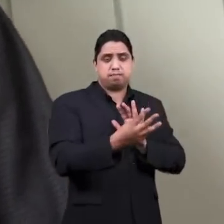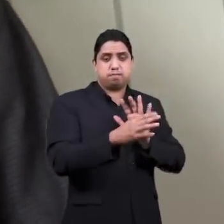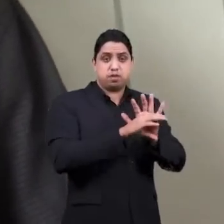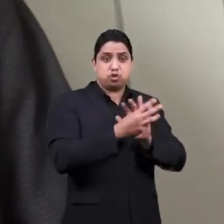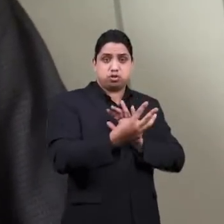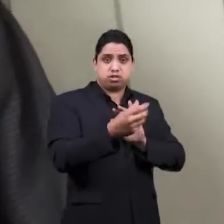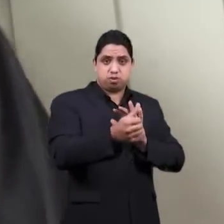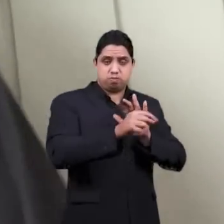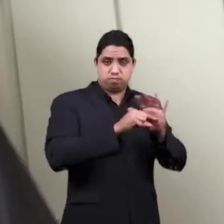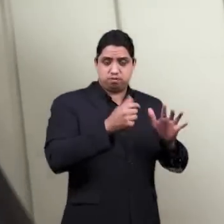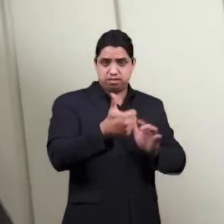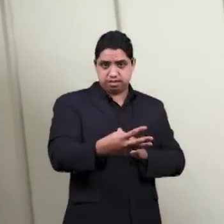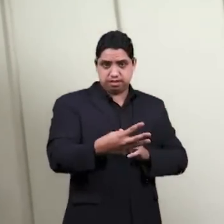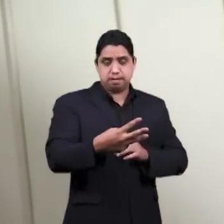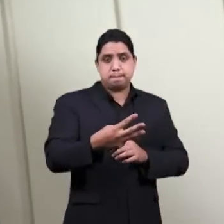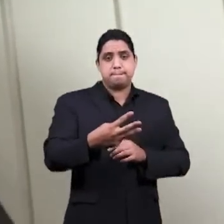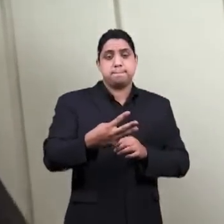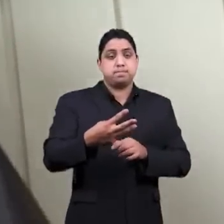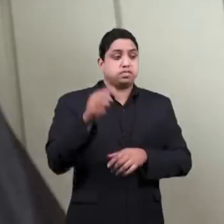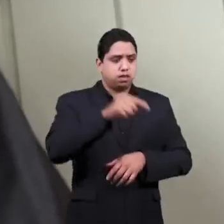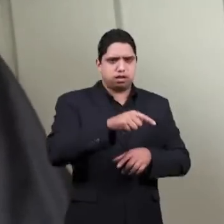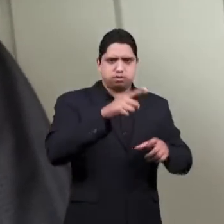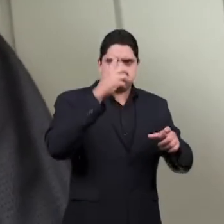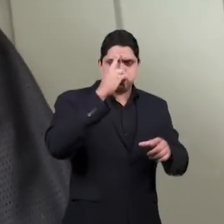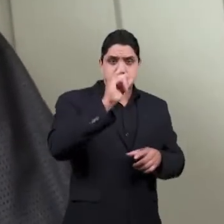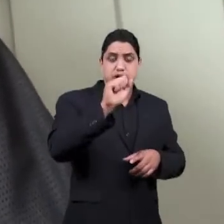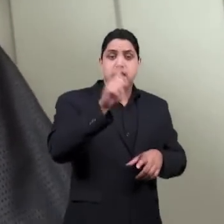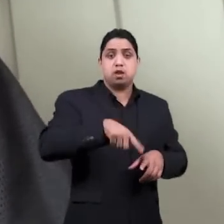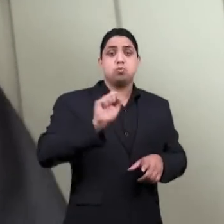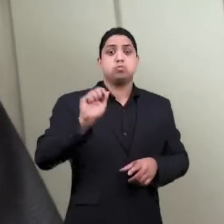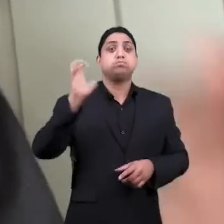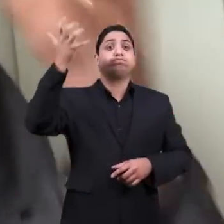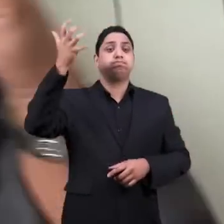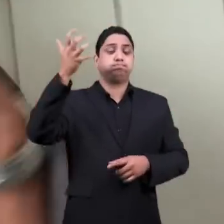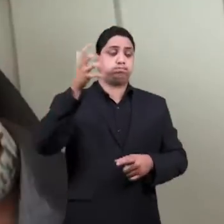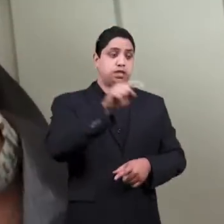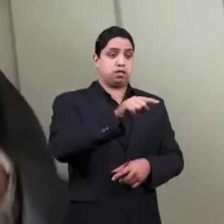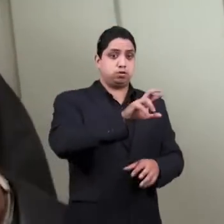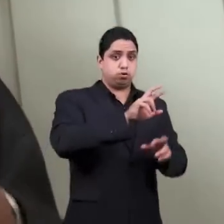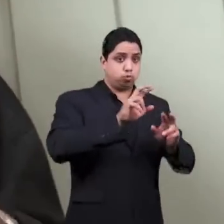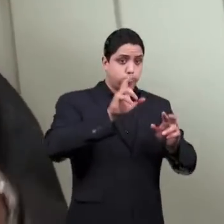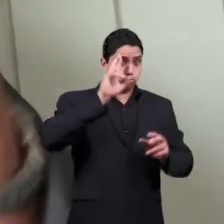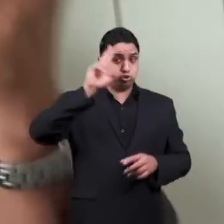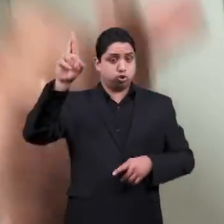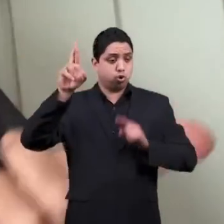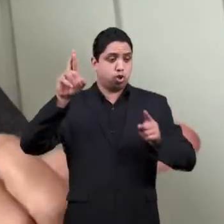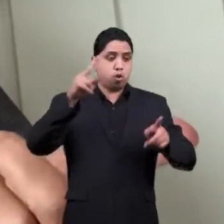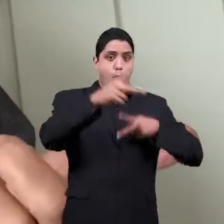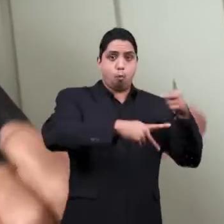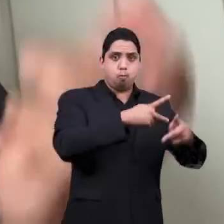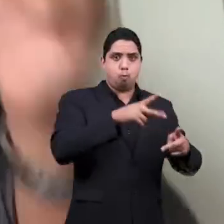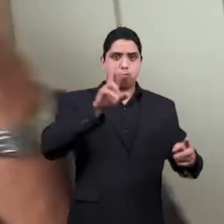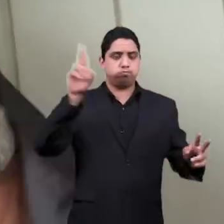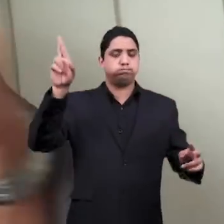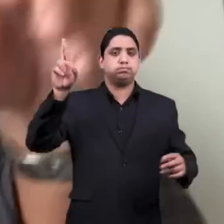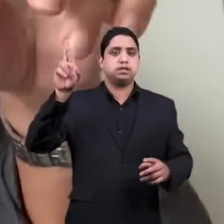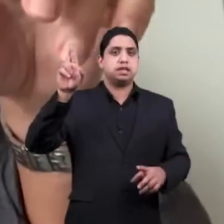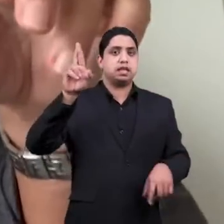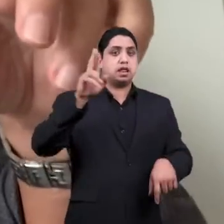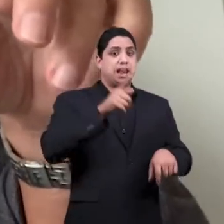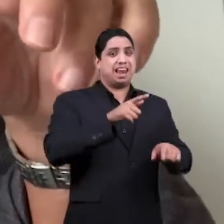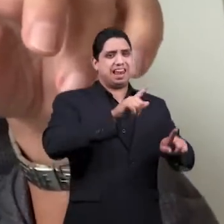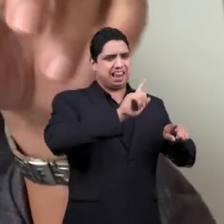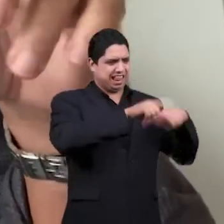verso 13, e que aquele dia era um sinal entre o Senhor e os filhos de Israel nas